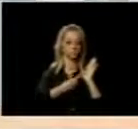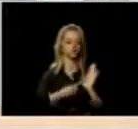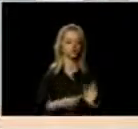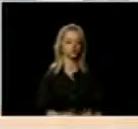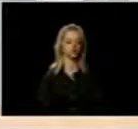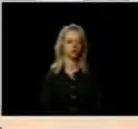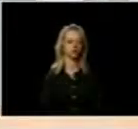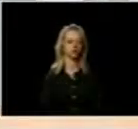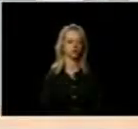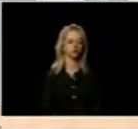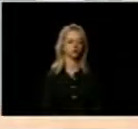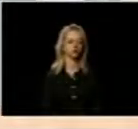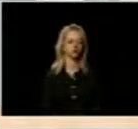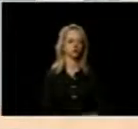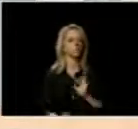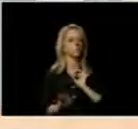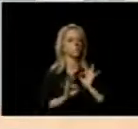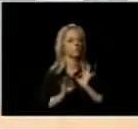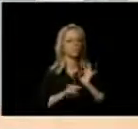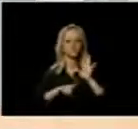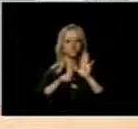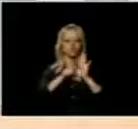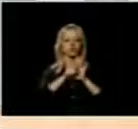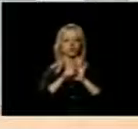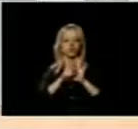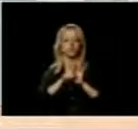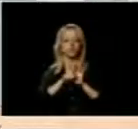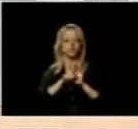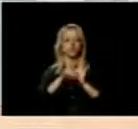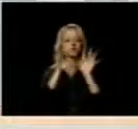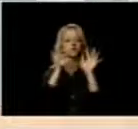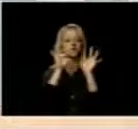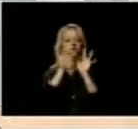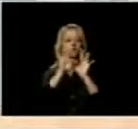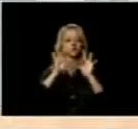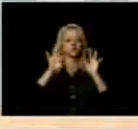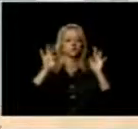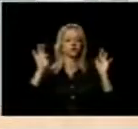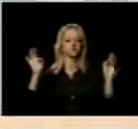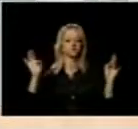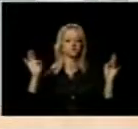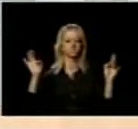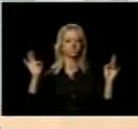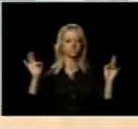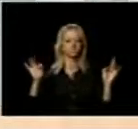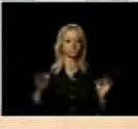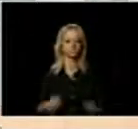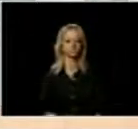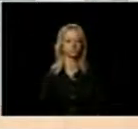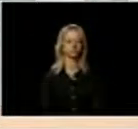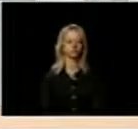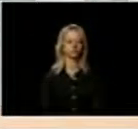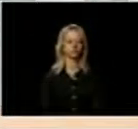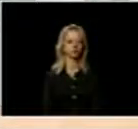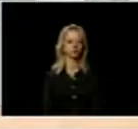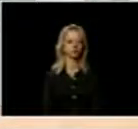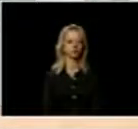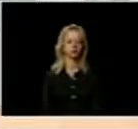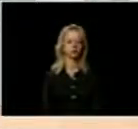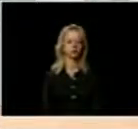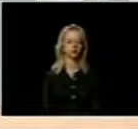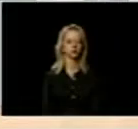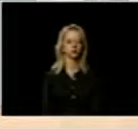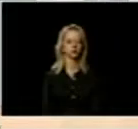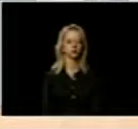Ora, é um projeto de lei, senhor presidente, extremamente simplificado, resumido, e que não traz garantias efetivas. Tudo aqui vai